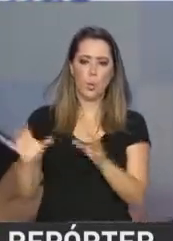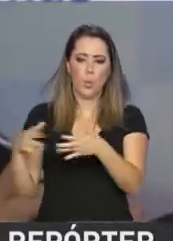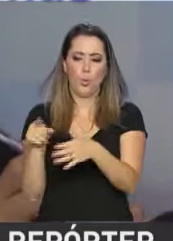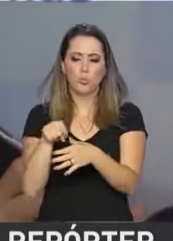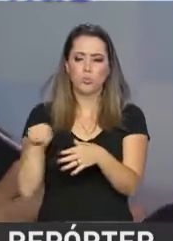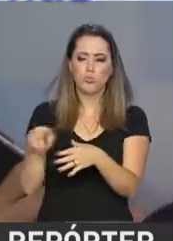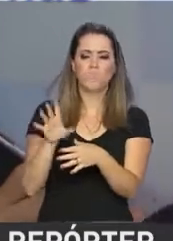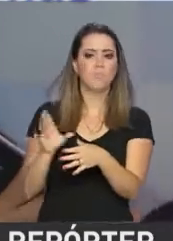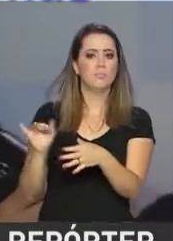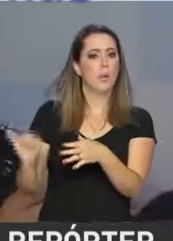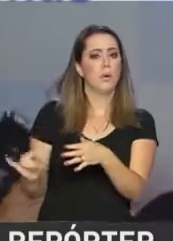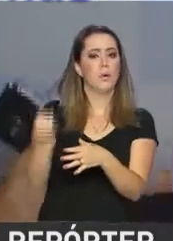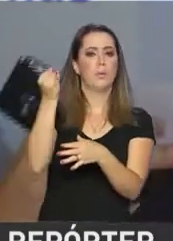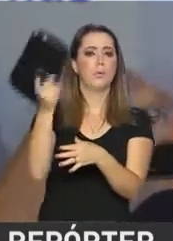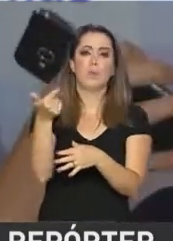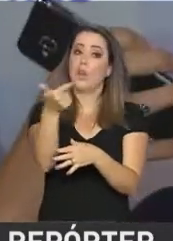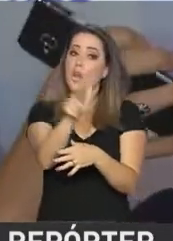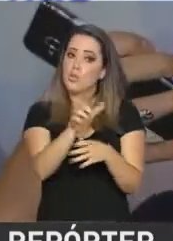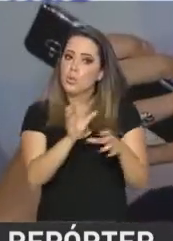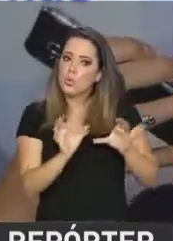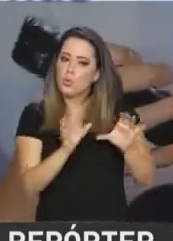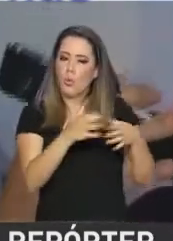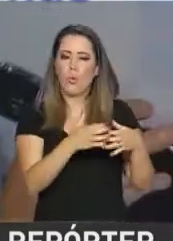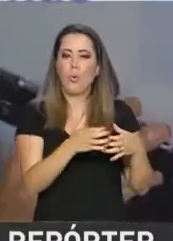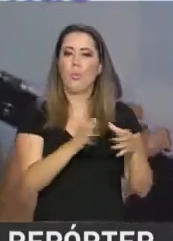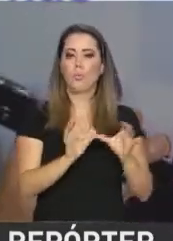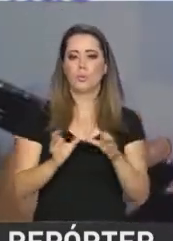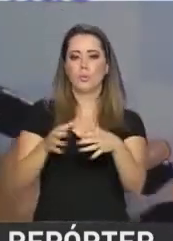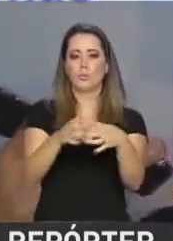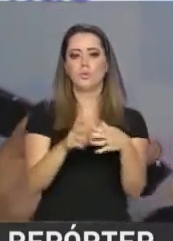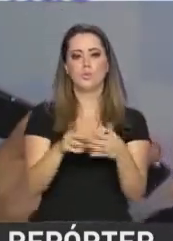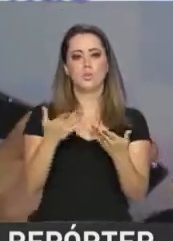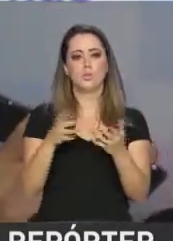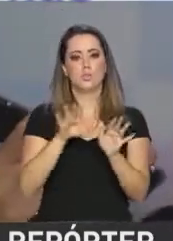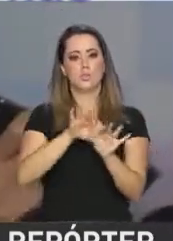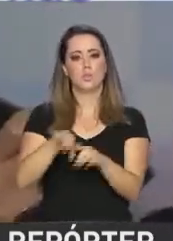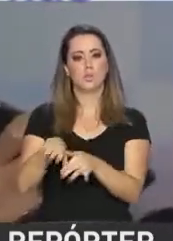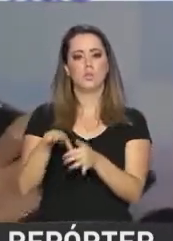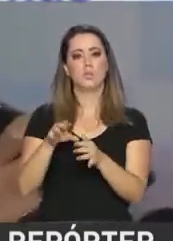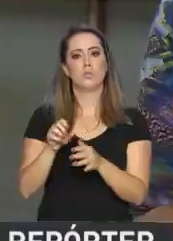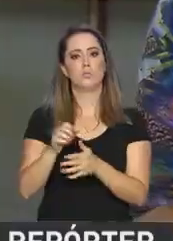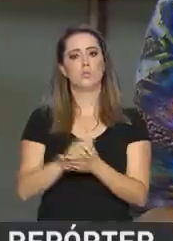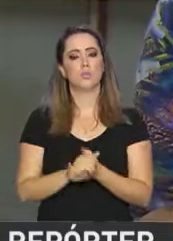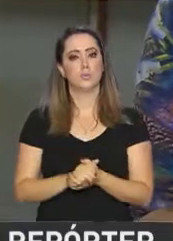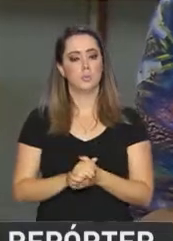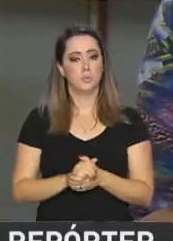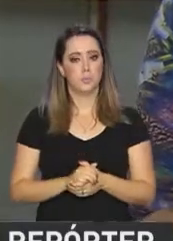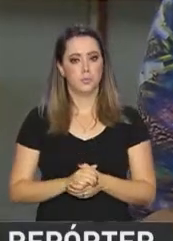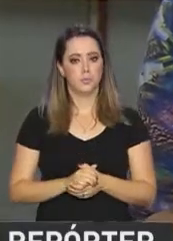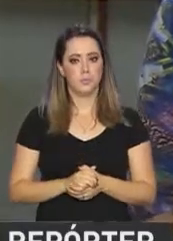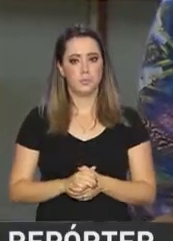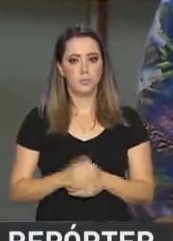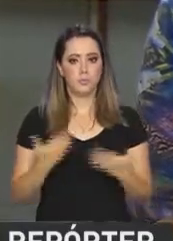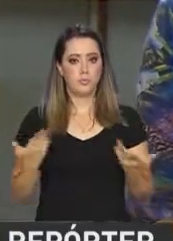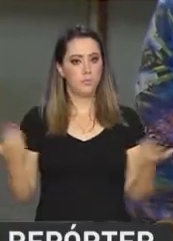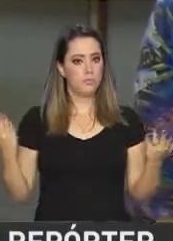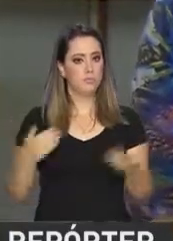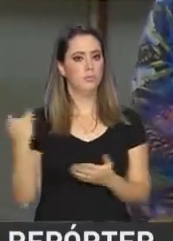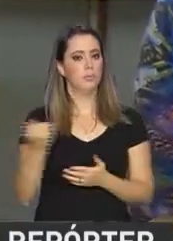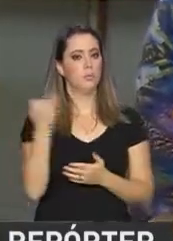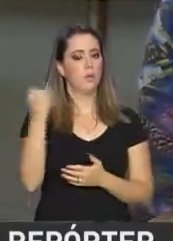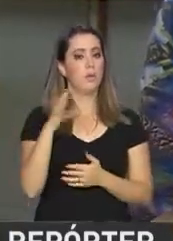uma oportunidade em outras culturas em detrimento ao plantio da área de milho o destaque ficou por conta do algodão